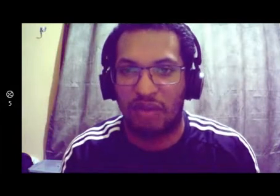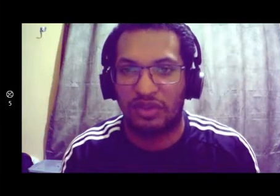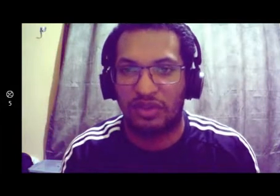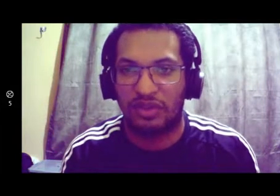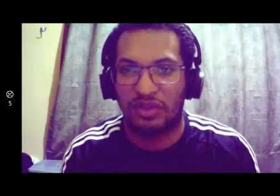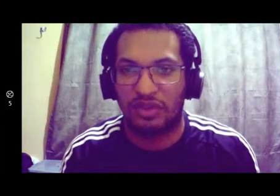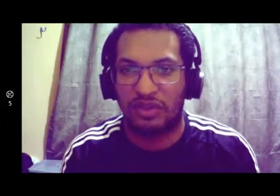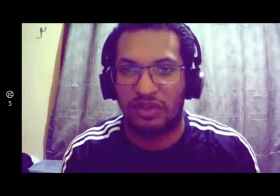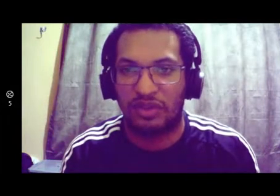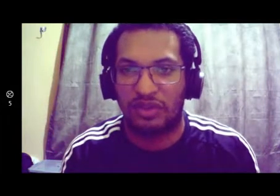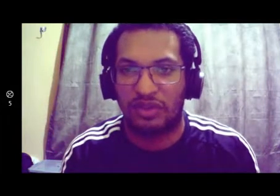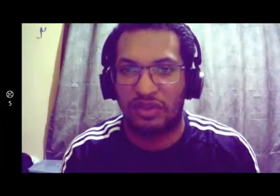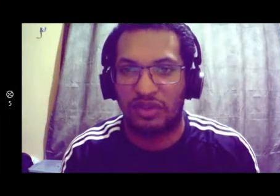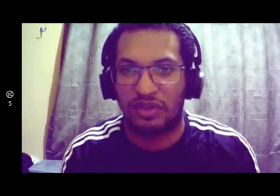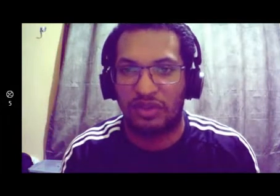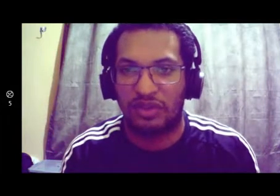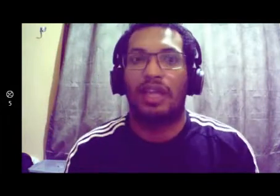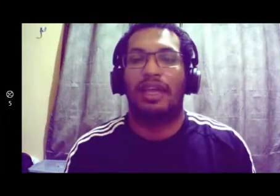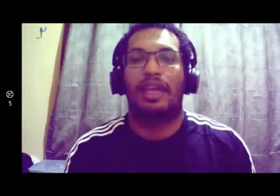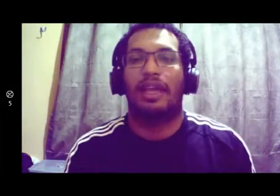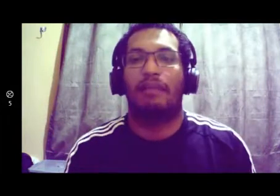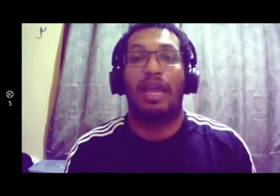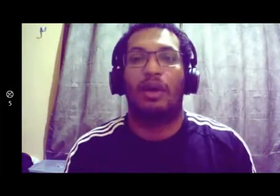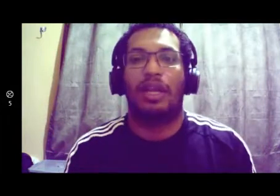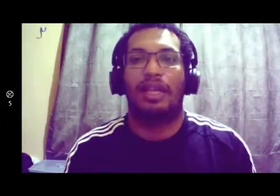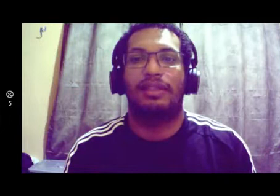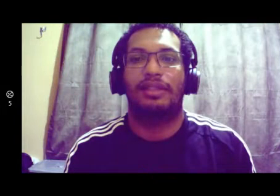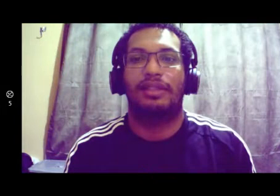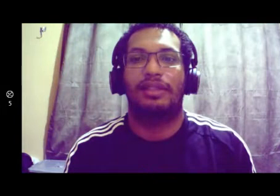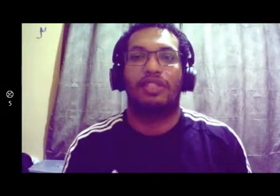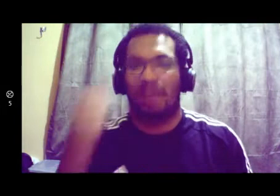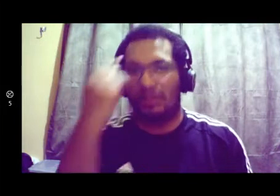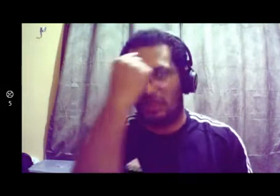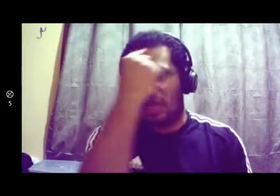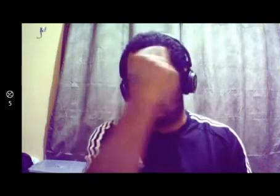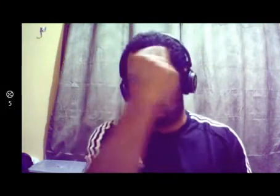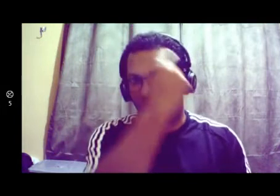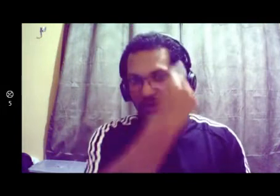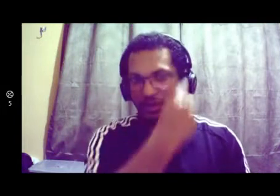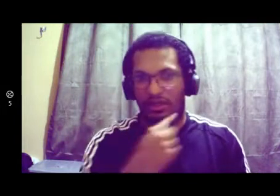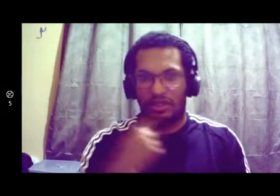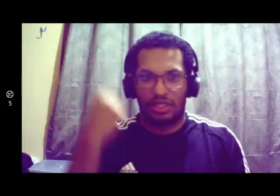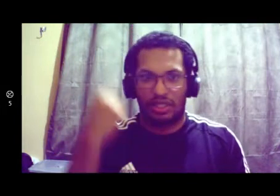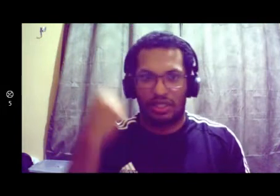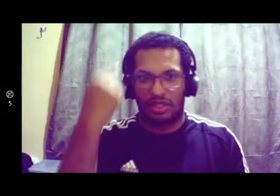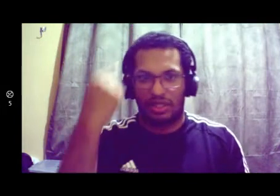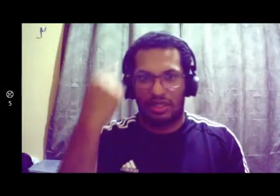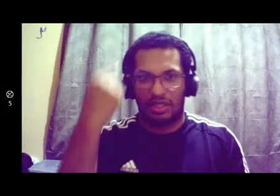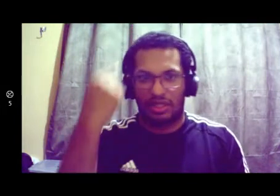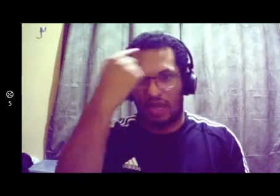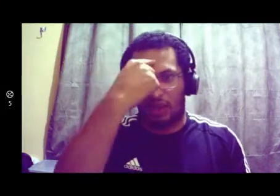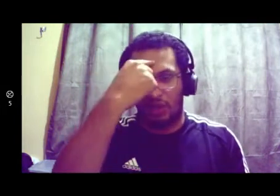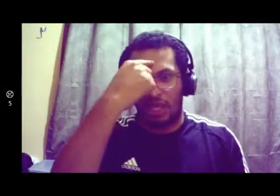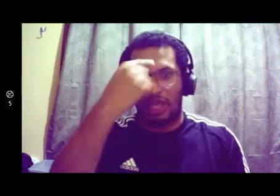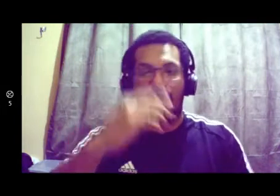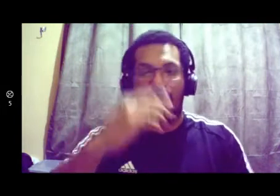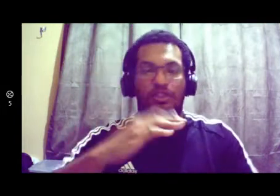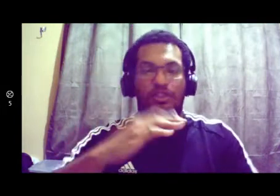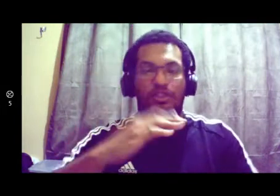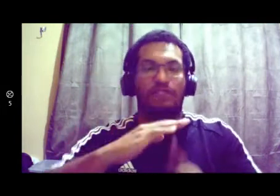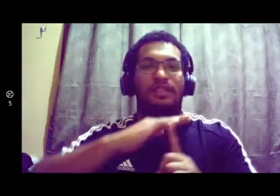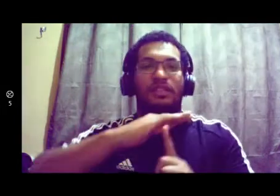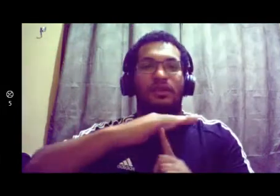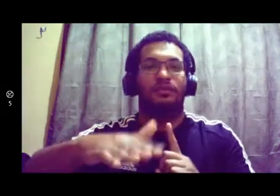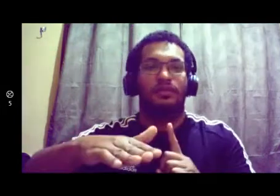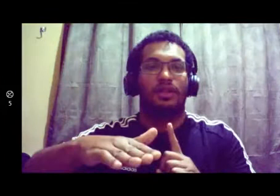com o mouse. 5 horas, meia hora, quer dizer, você faz o sinal de tempo, relógio, e aí